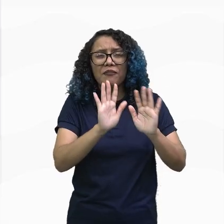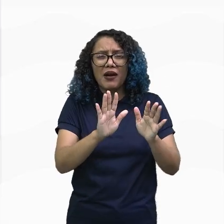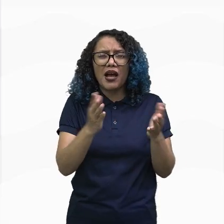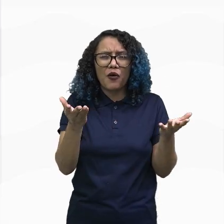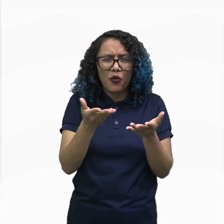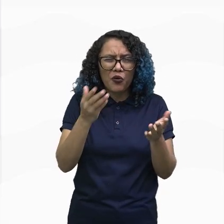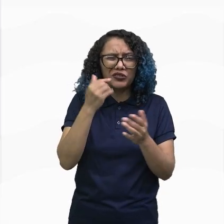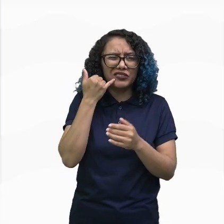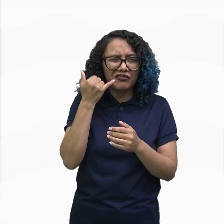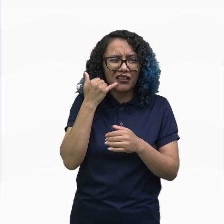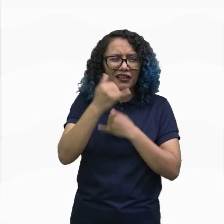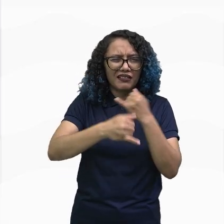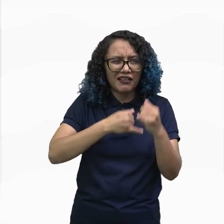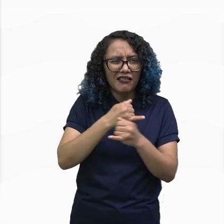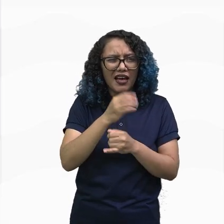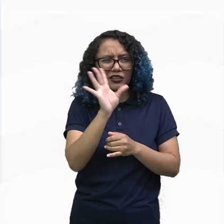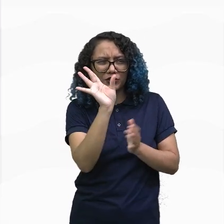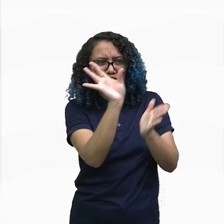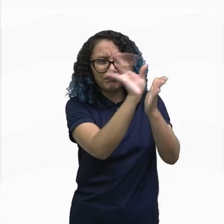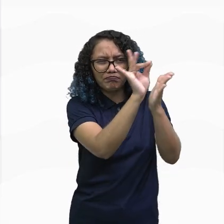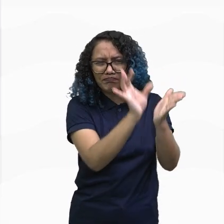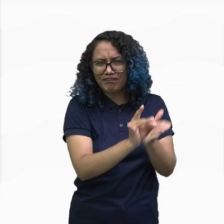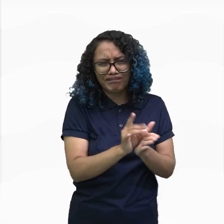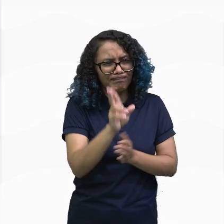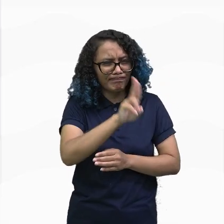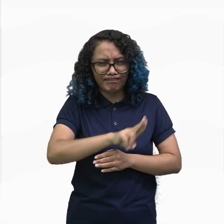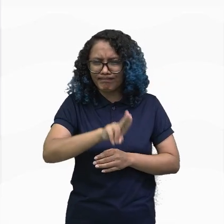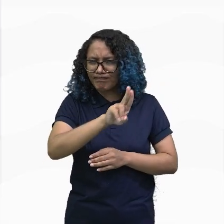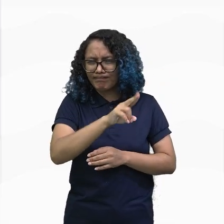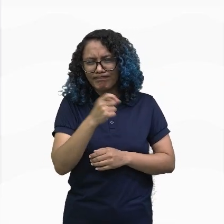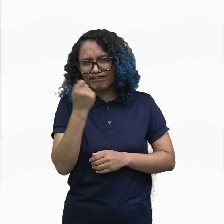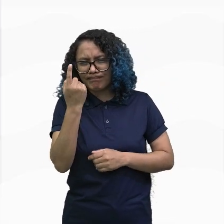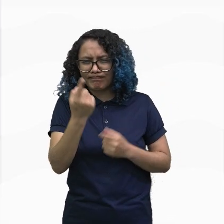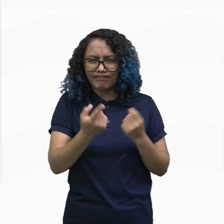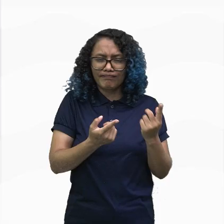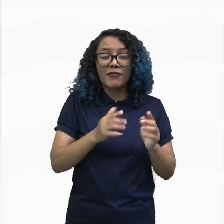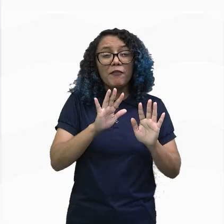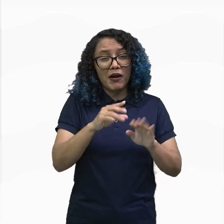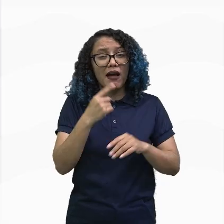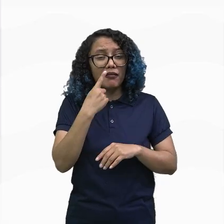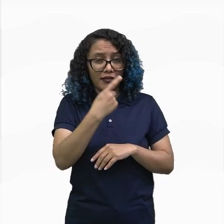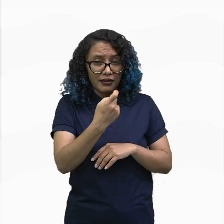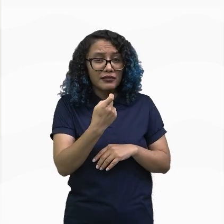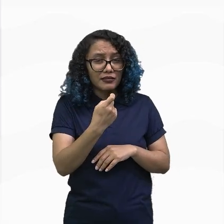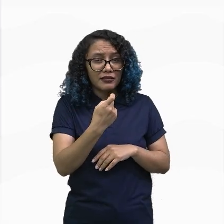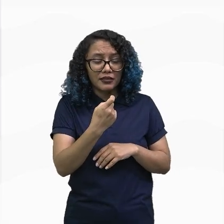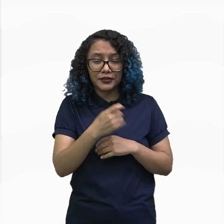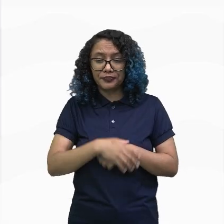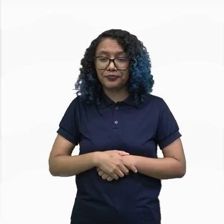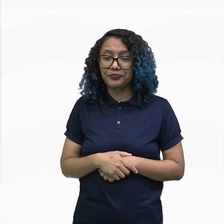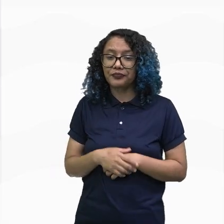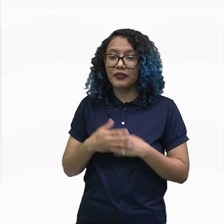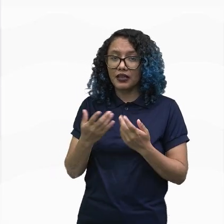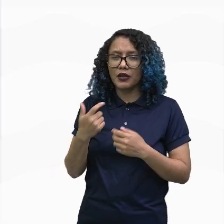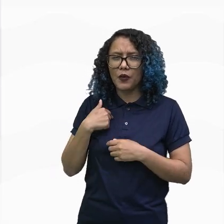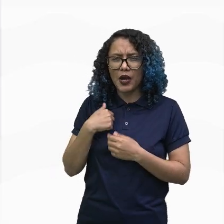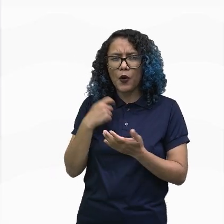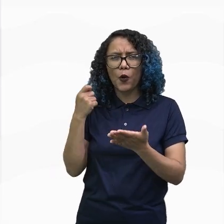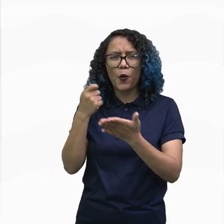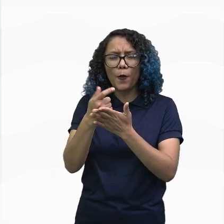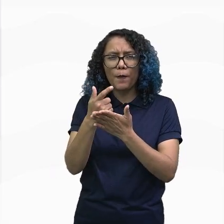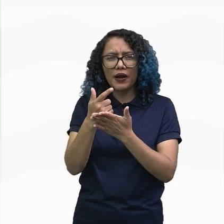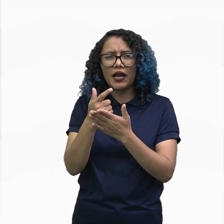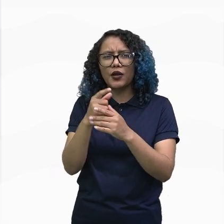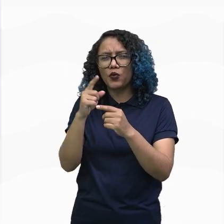celular, a gente nem usa mais os bilhetinhos, mas seria tão interessante, né? Mais interessante, gente, lá em casa, eu comprei tipo um negócio que você gruda